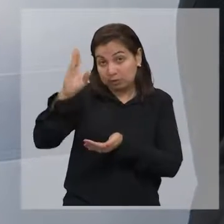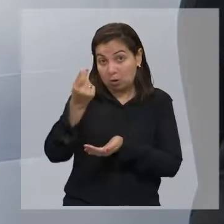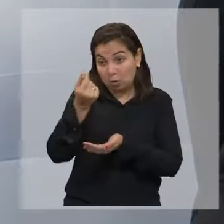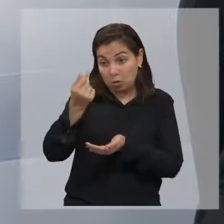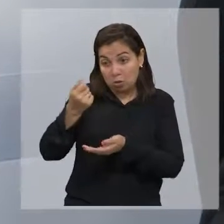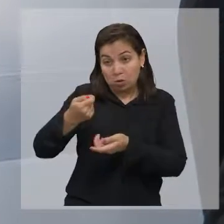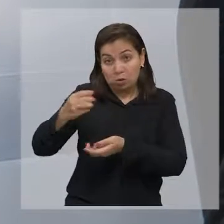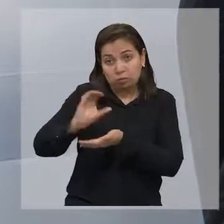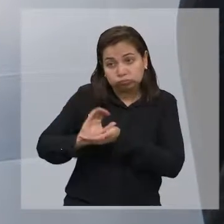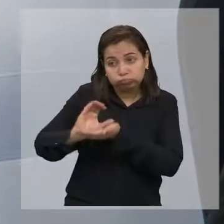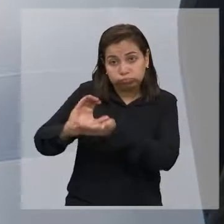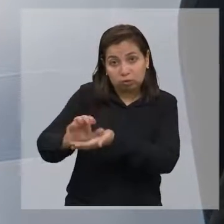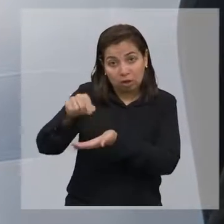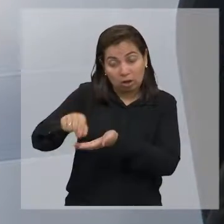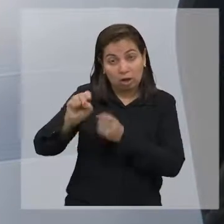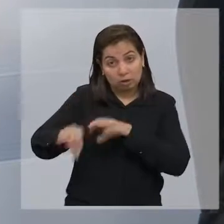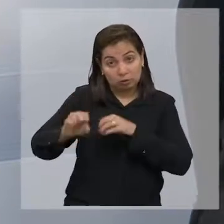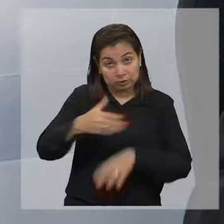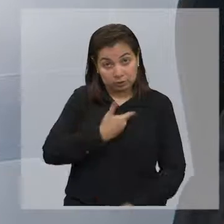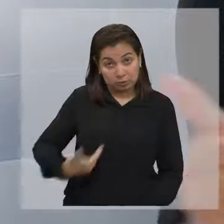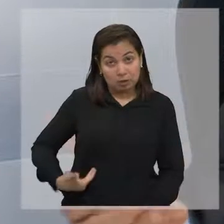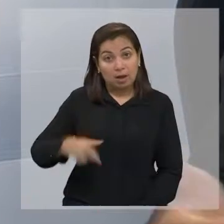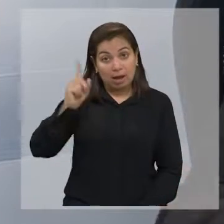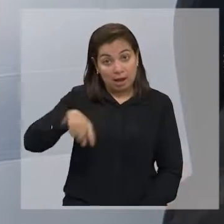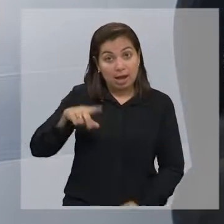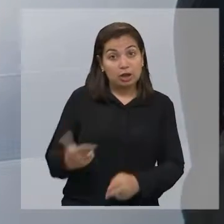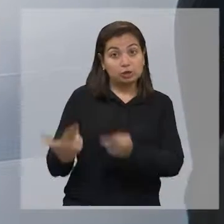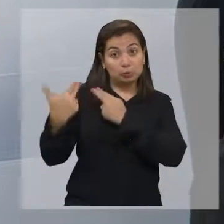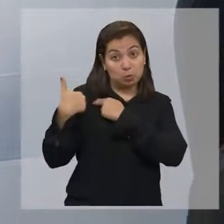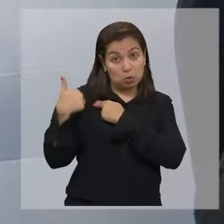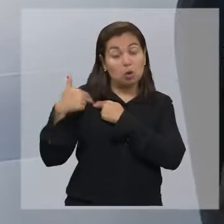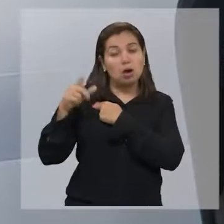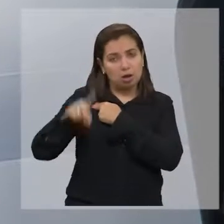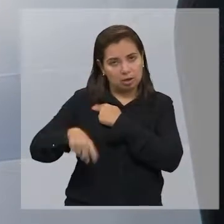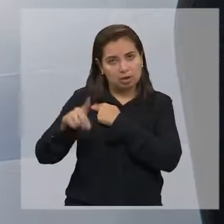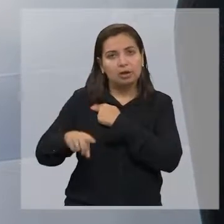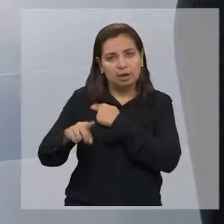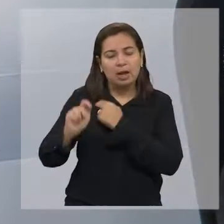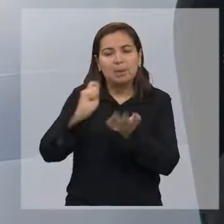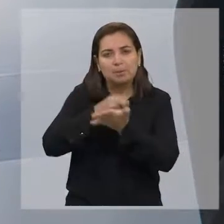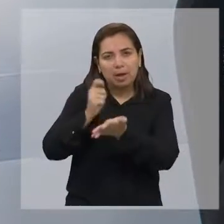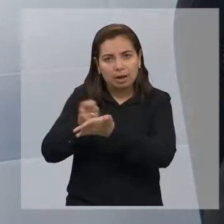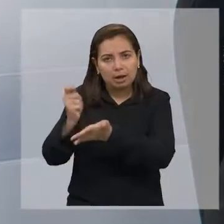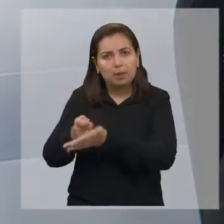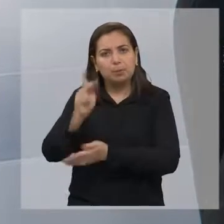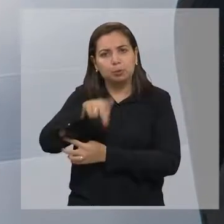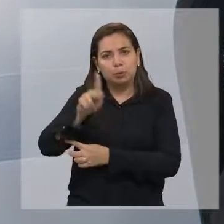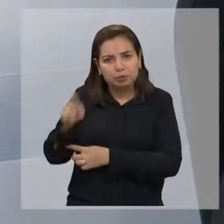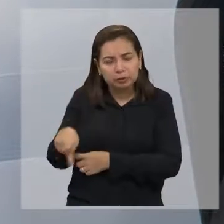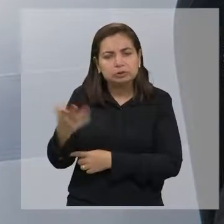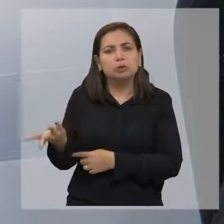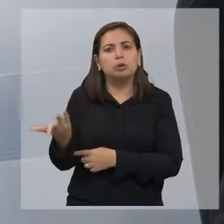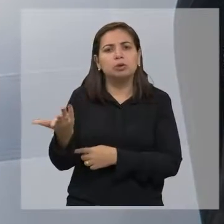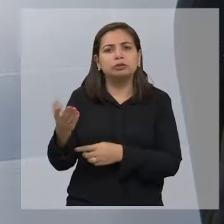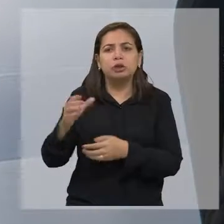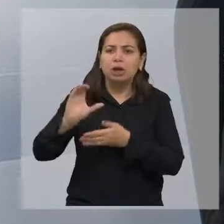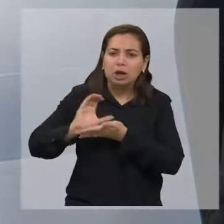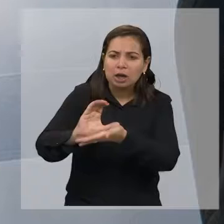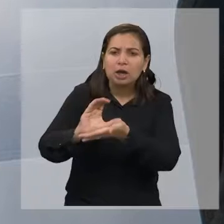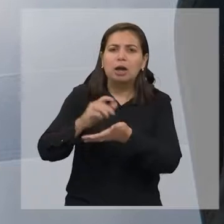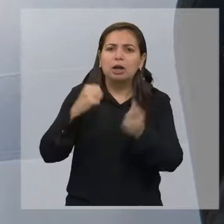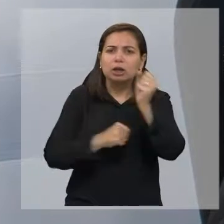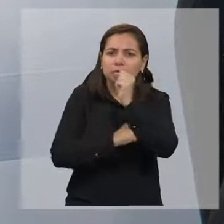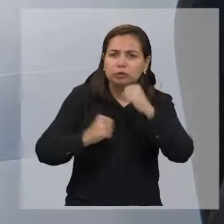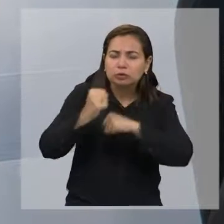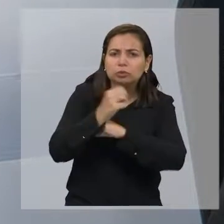educação pública no país, que é o responsável, por exemplo, pelo pagamento dos vencimentos dos professores, pelos investimentos em